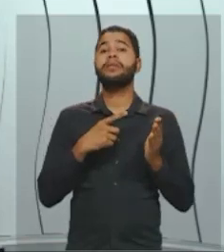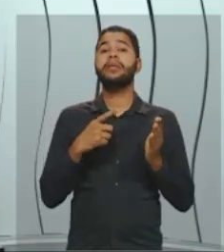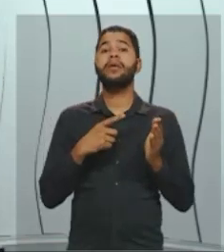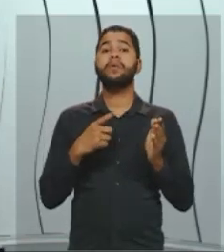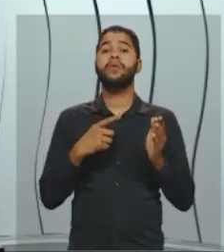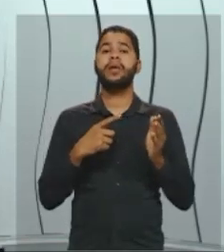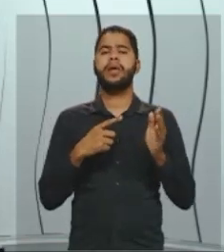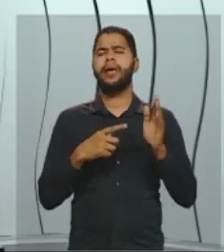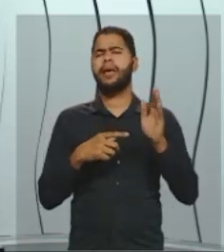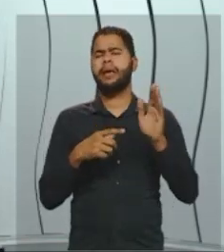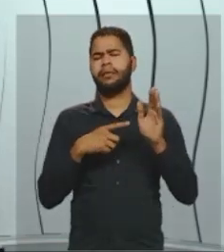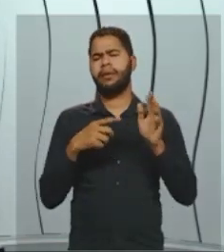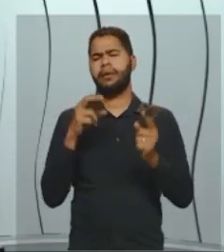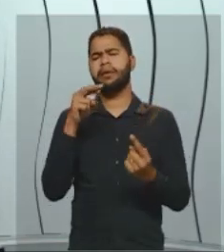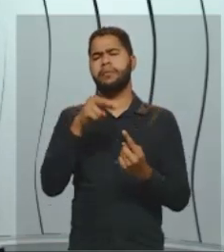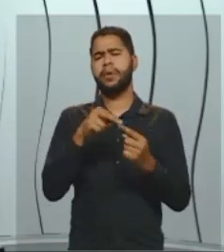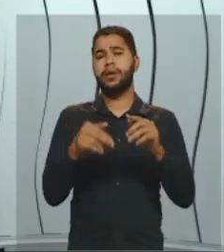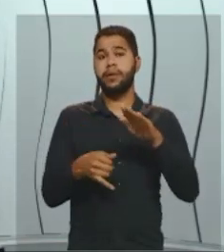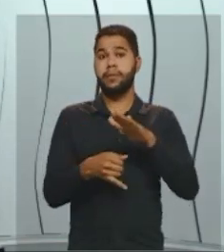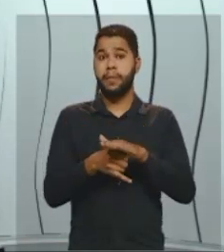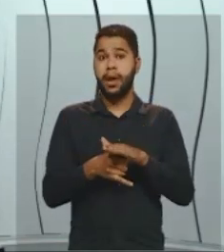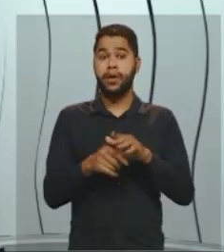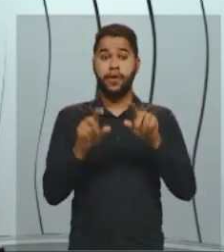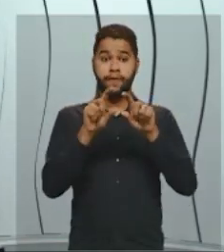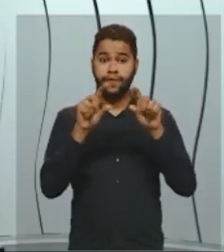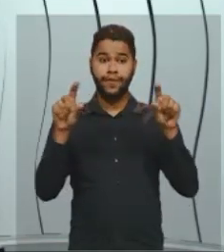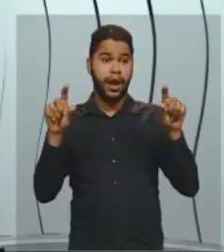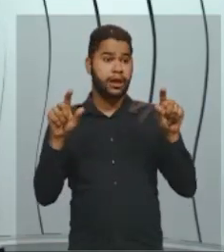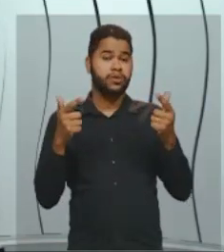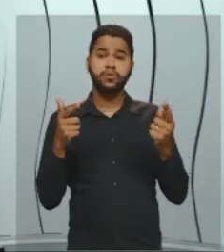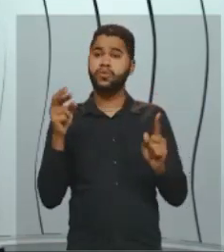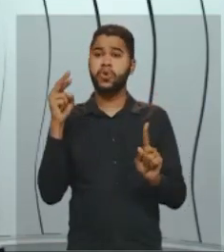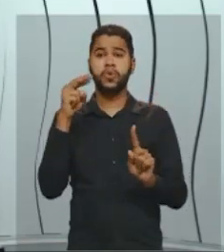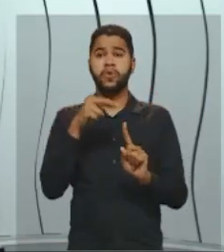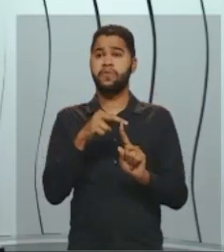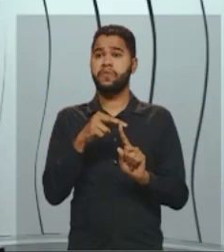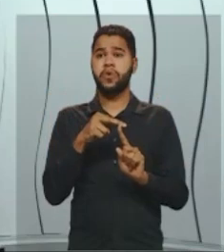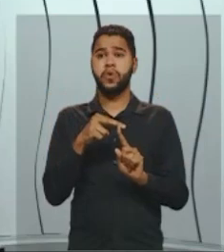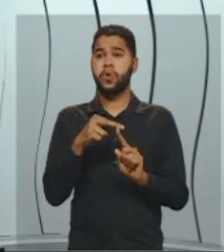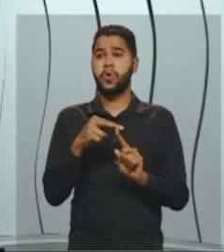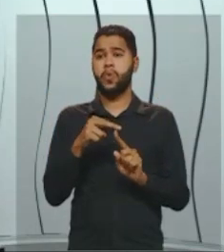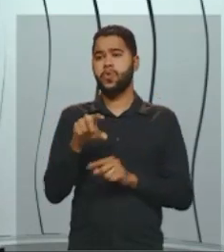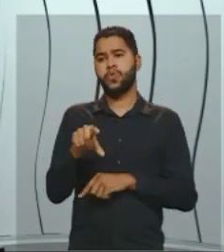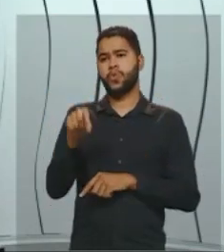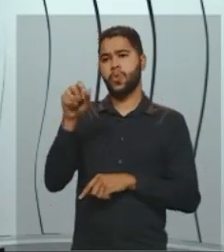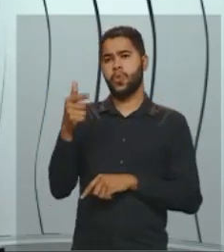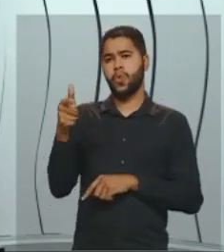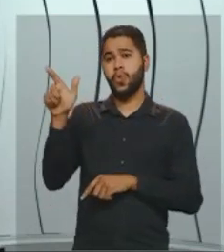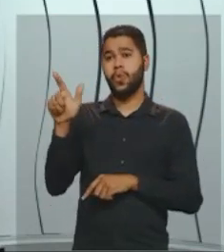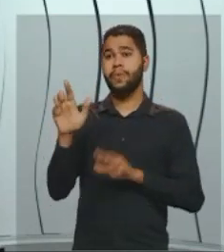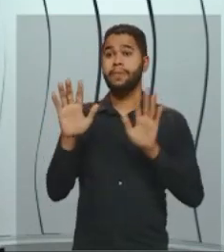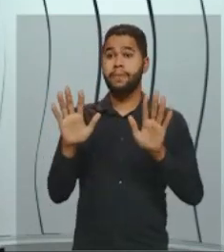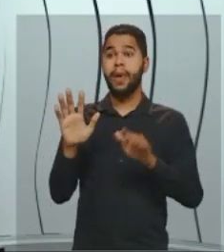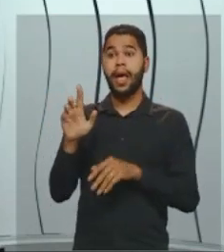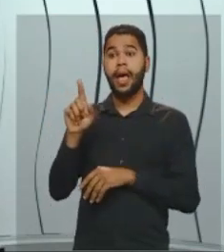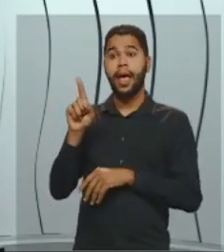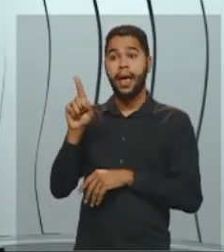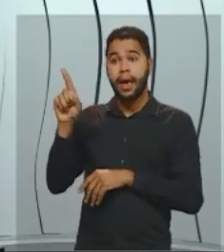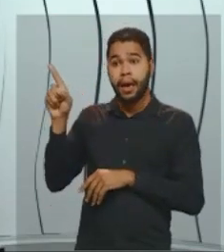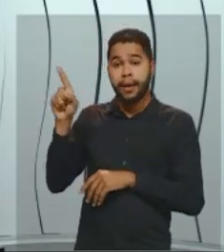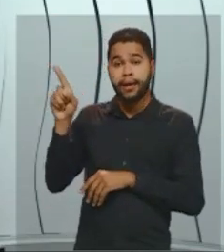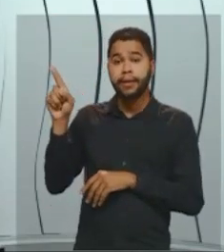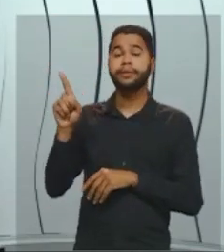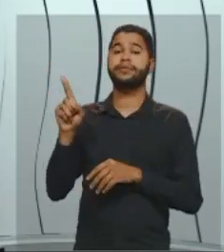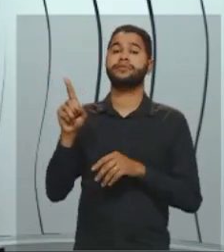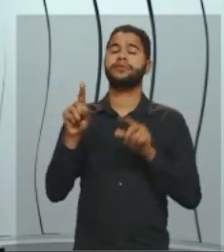embaixo? Eu, quando vou citar uma frase, se eu não tenho a referência, eu nem escolho outra. Só que aqui, essa frase foi